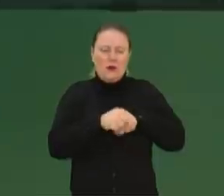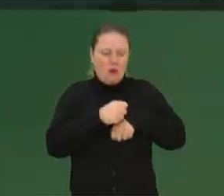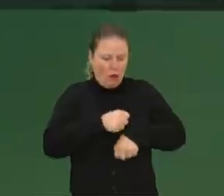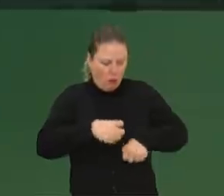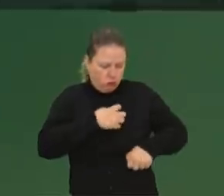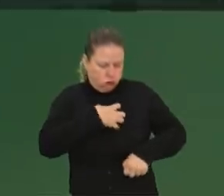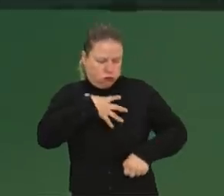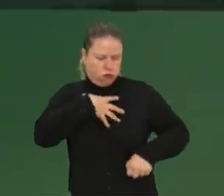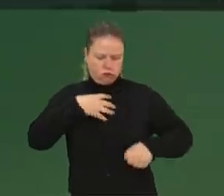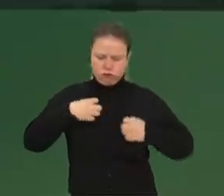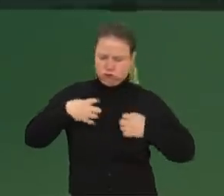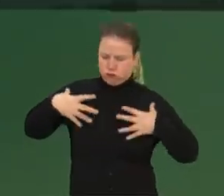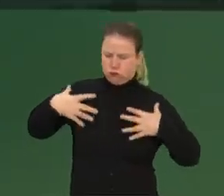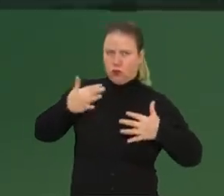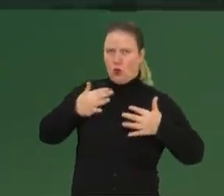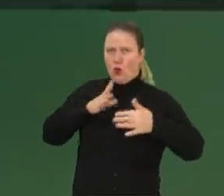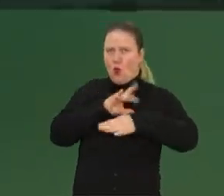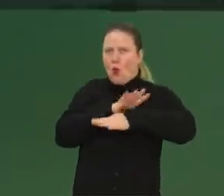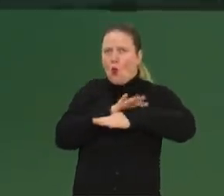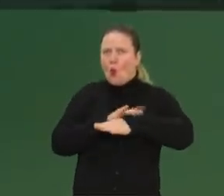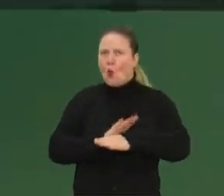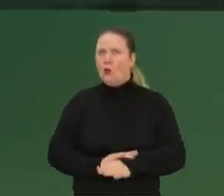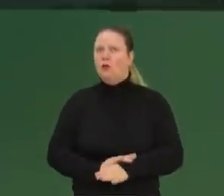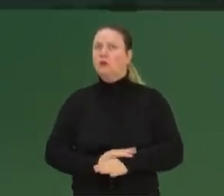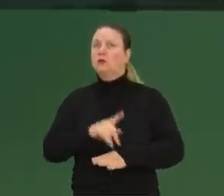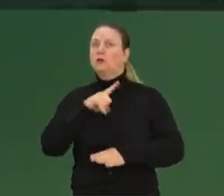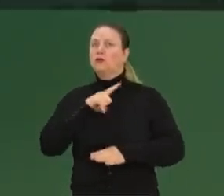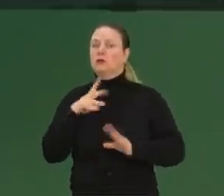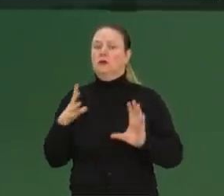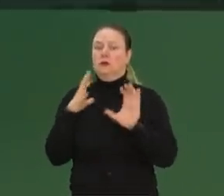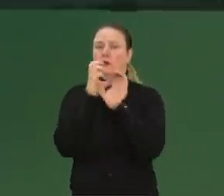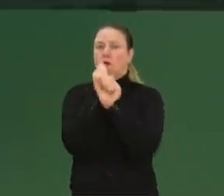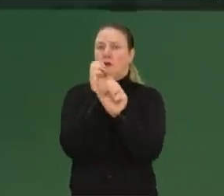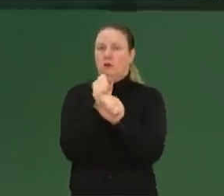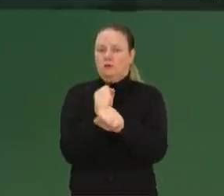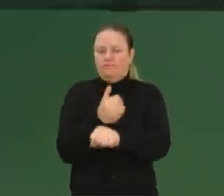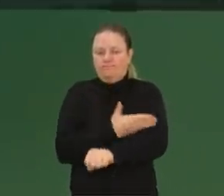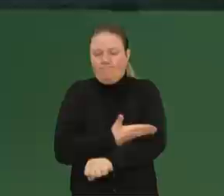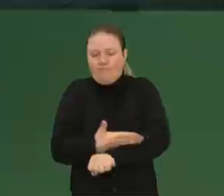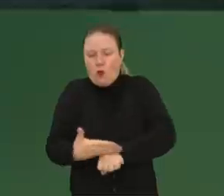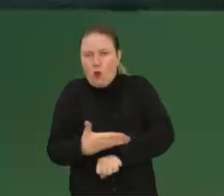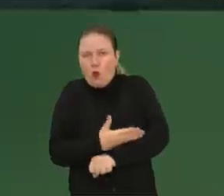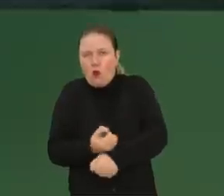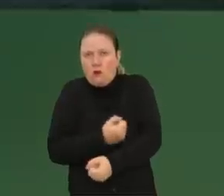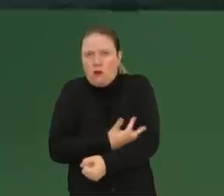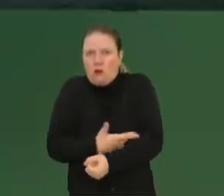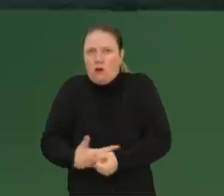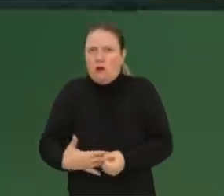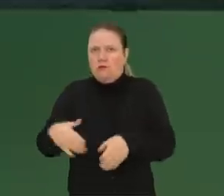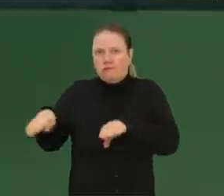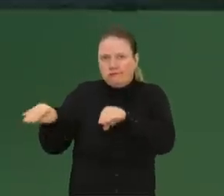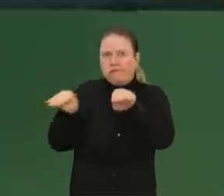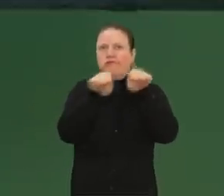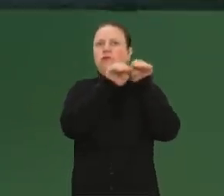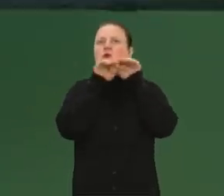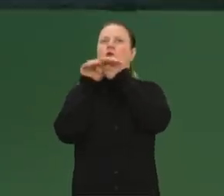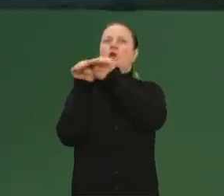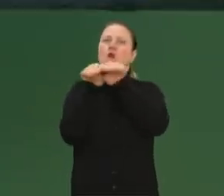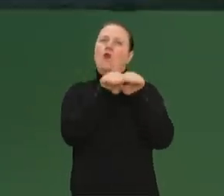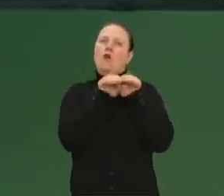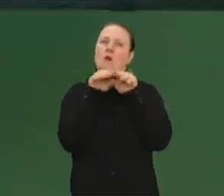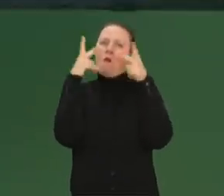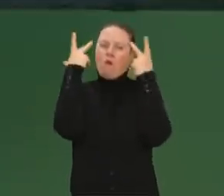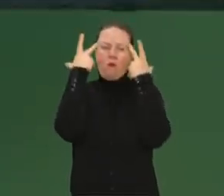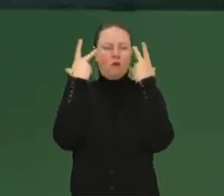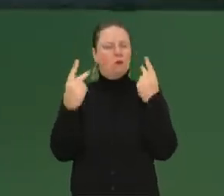inflamação, tá? Então, o número de glóbulos brancos é super importante que esteja dentro do normal, dentro dos valores de